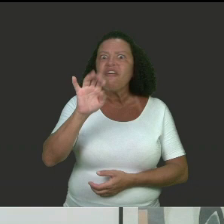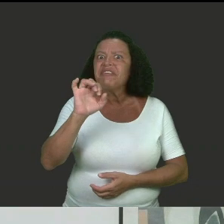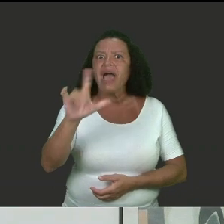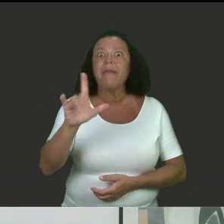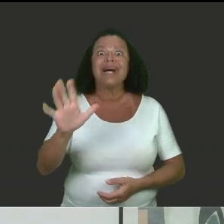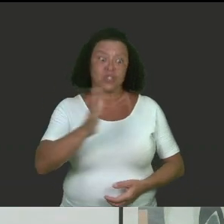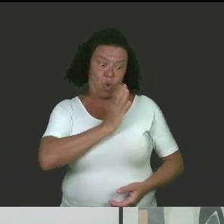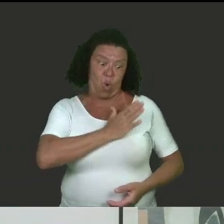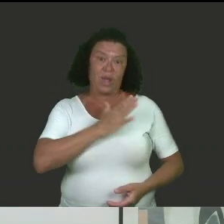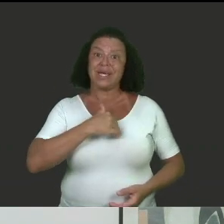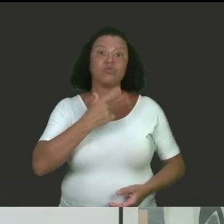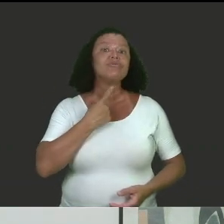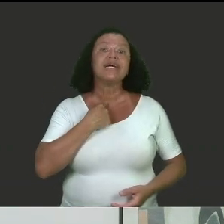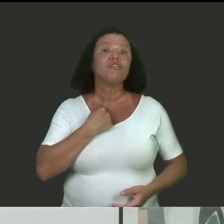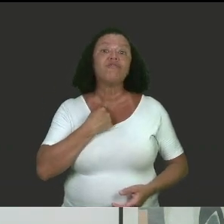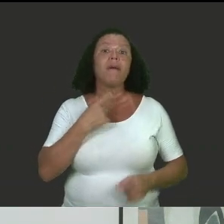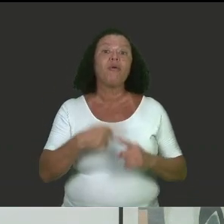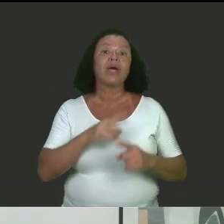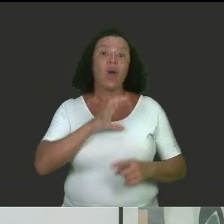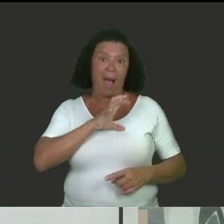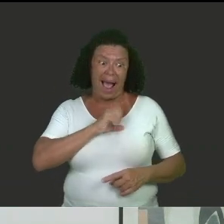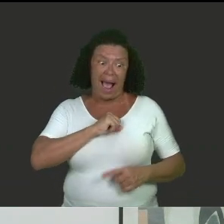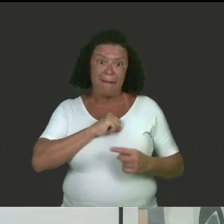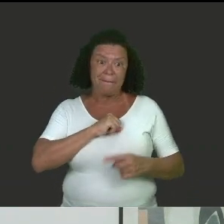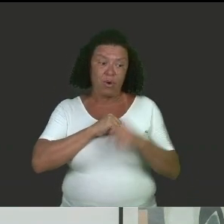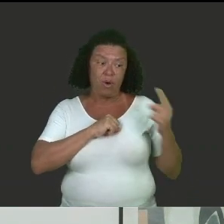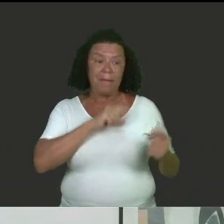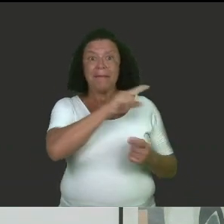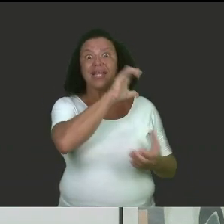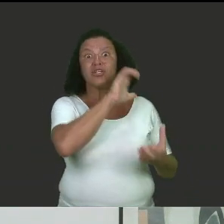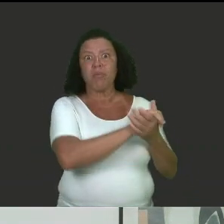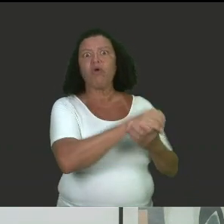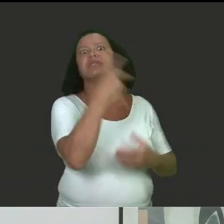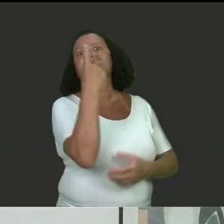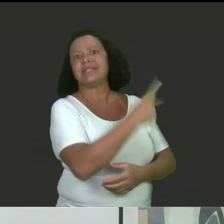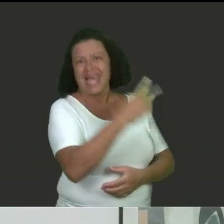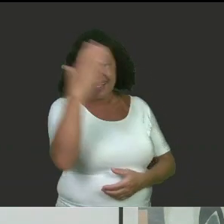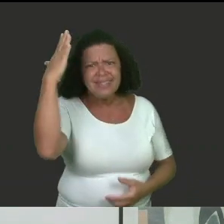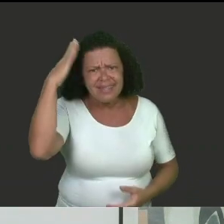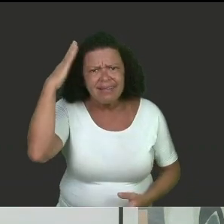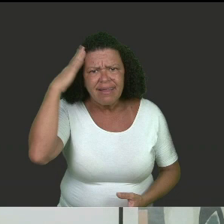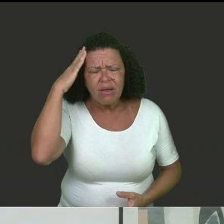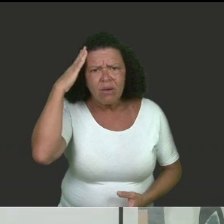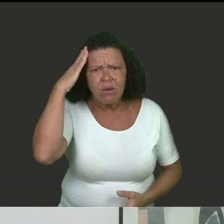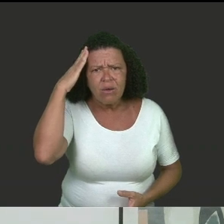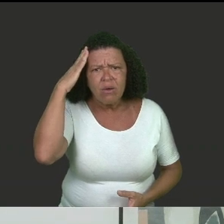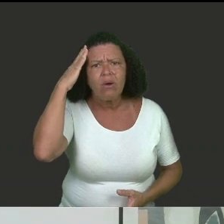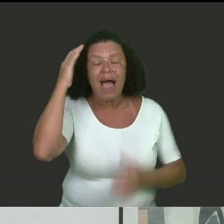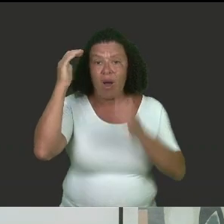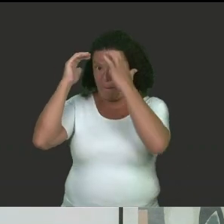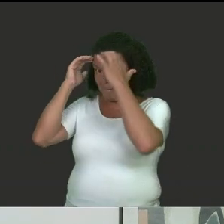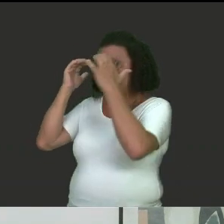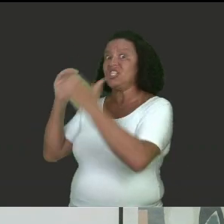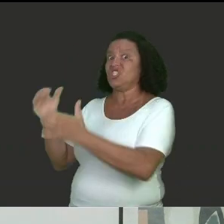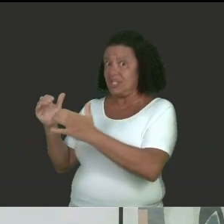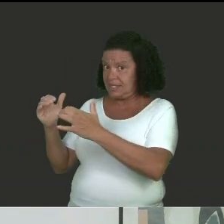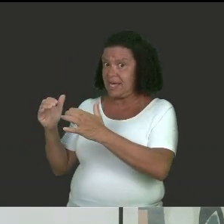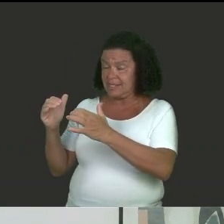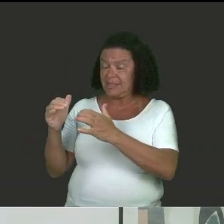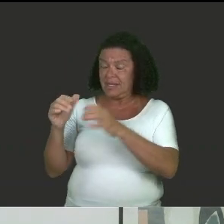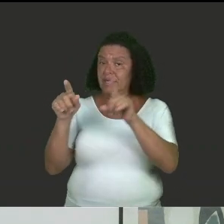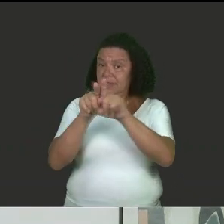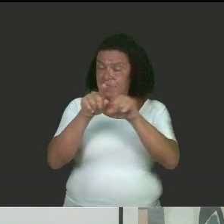não sente vontade, porque o amor é pela sua própria esposa. Consegue diferenciar a obediência da resignação?